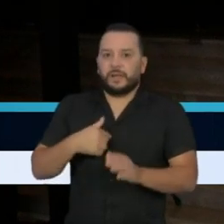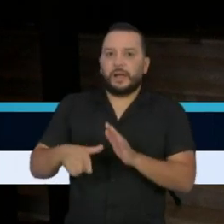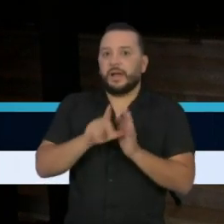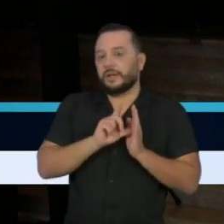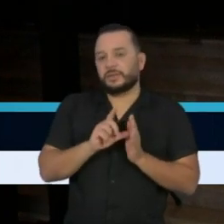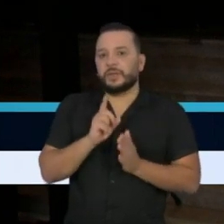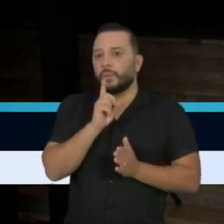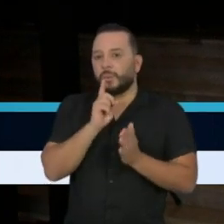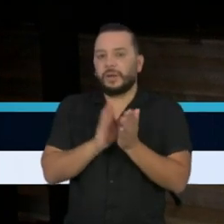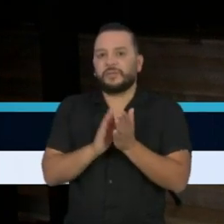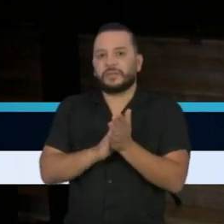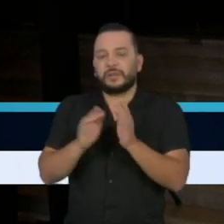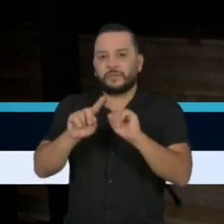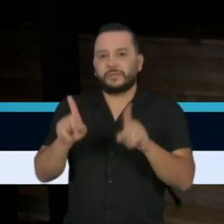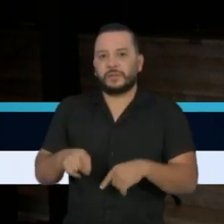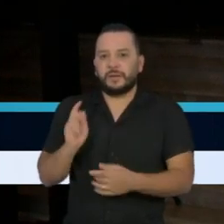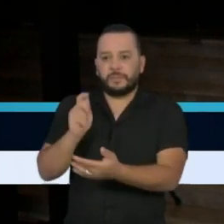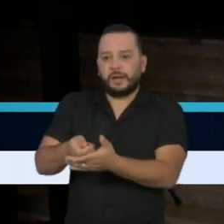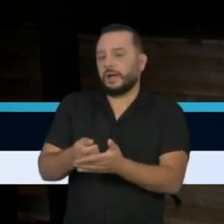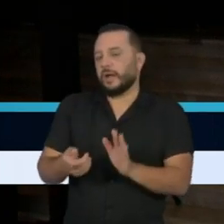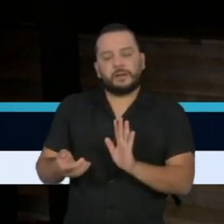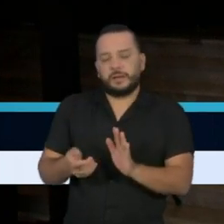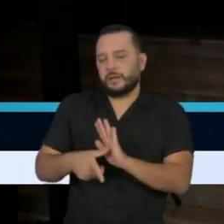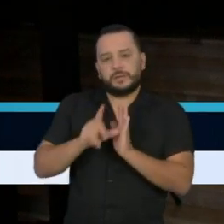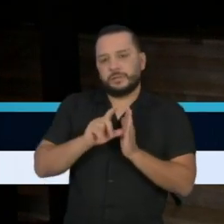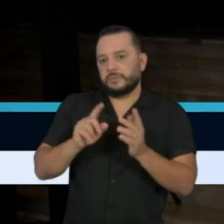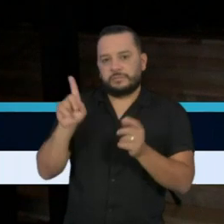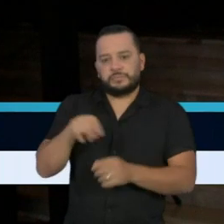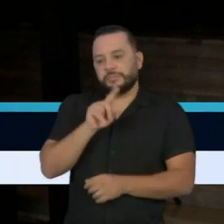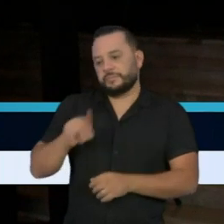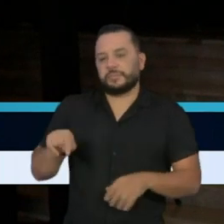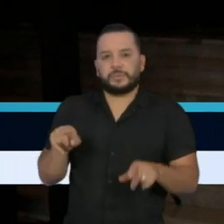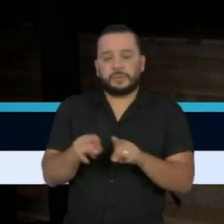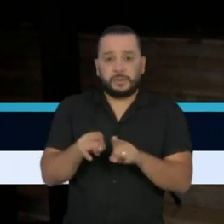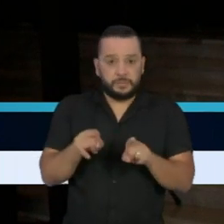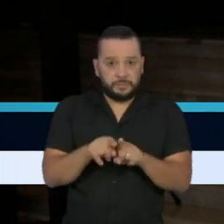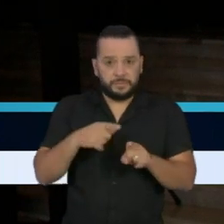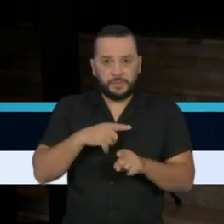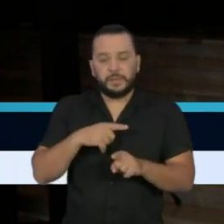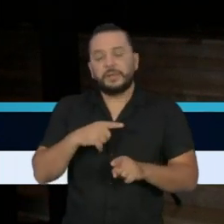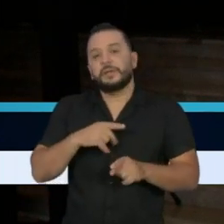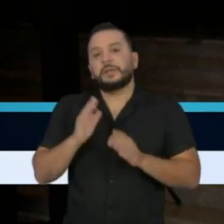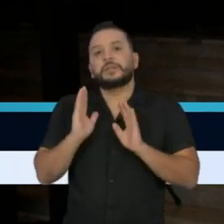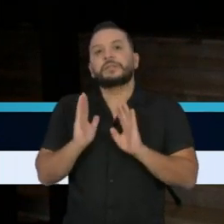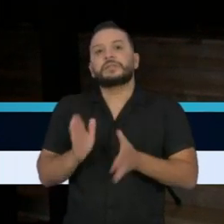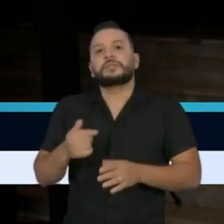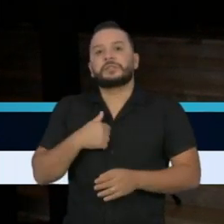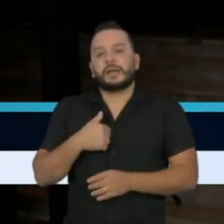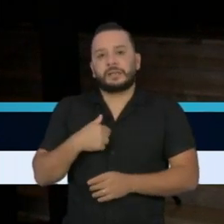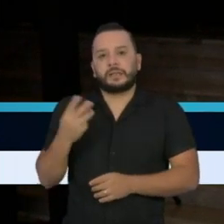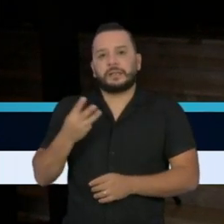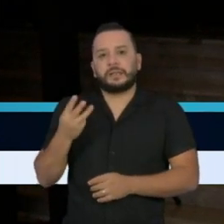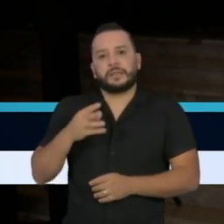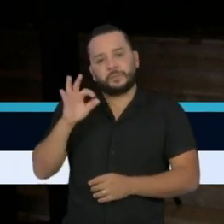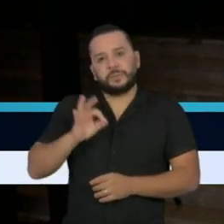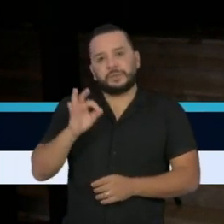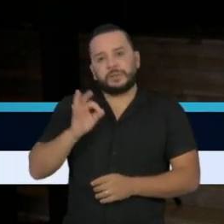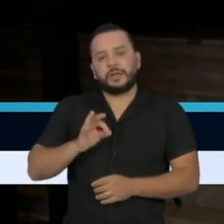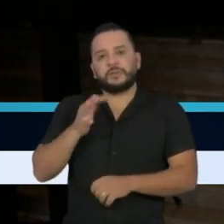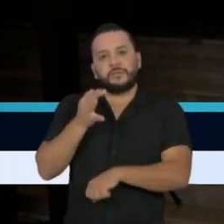no aniversário do servidor. A suspensão do pagamento também de 1/3 de férias, isso vale para todos os